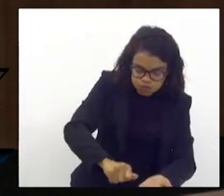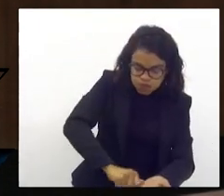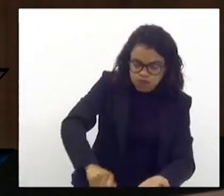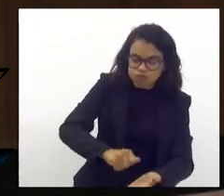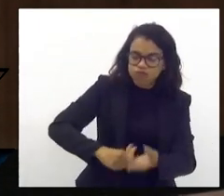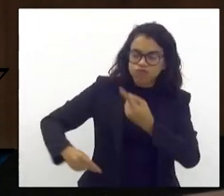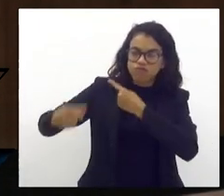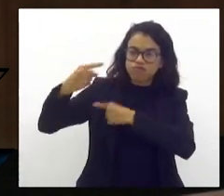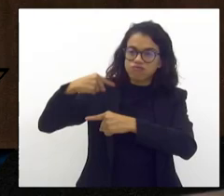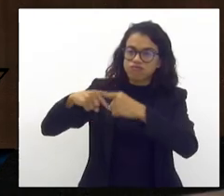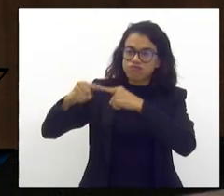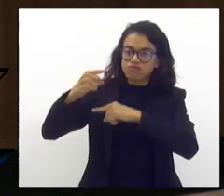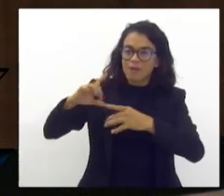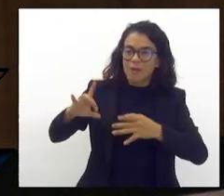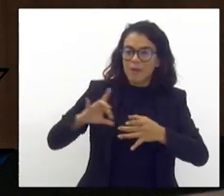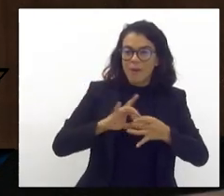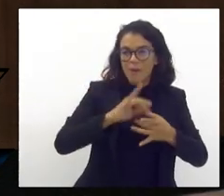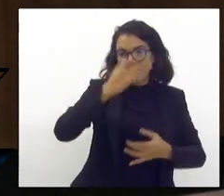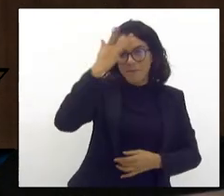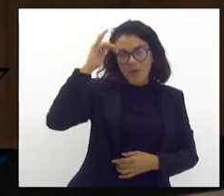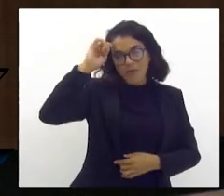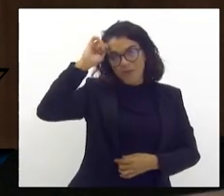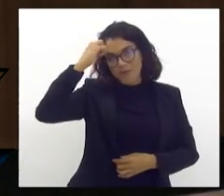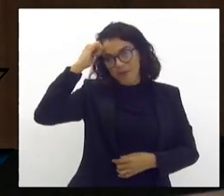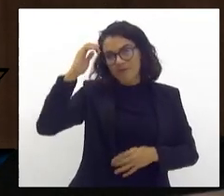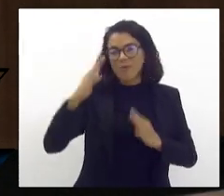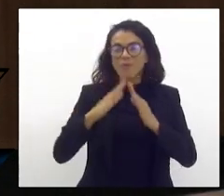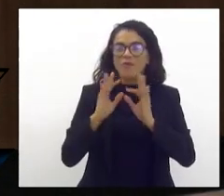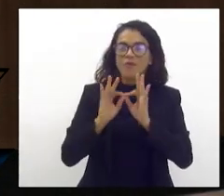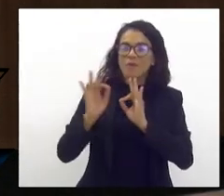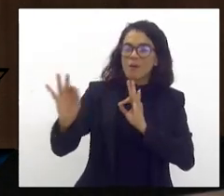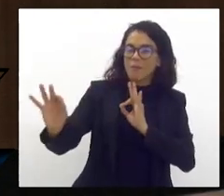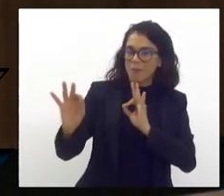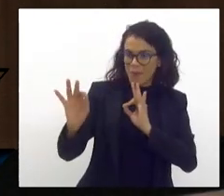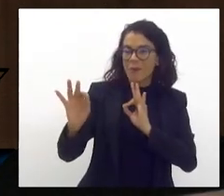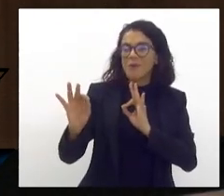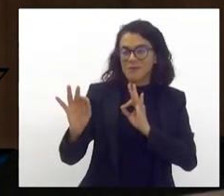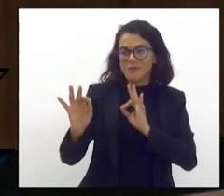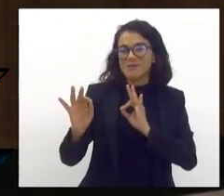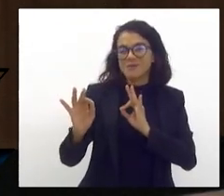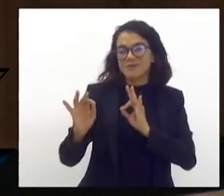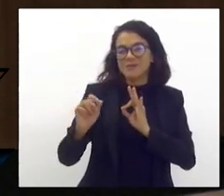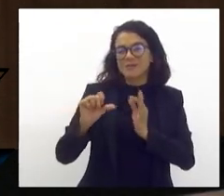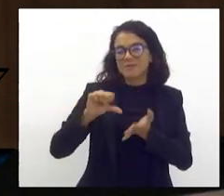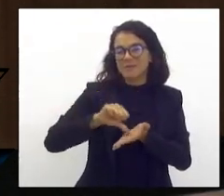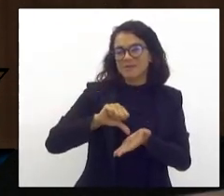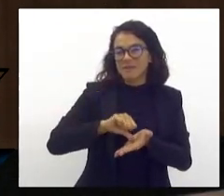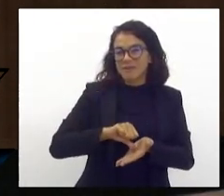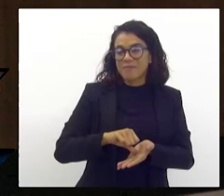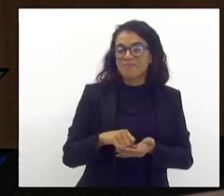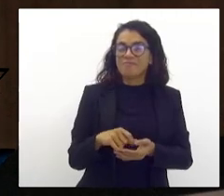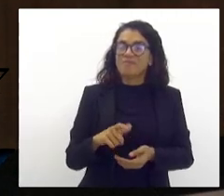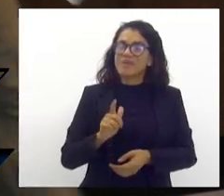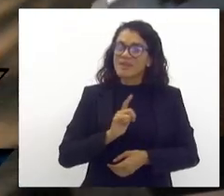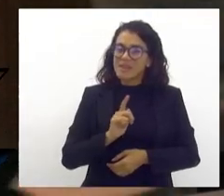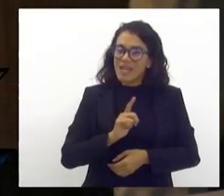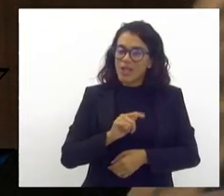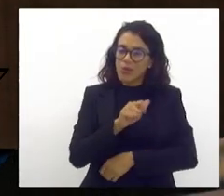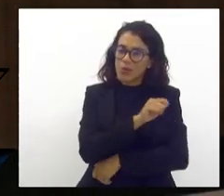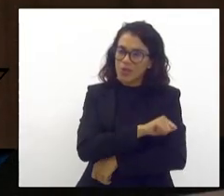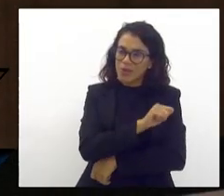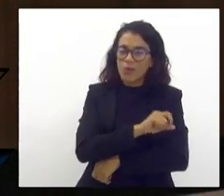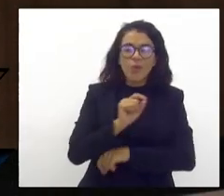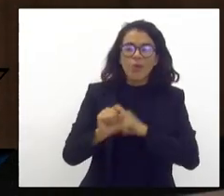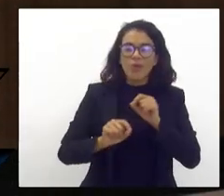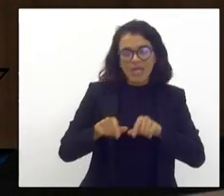ancestrais vinculados ao povo preto, ao povo da periferia. Então, isso é muito importante. A gente tem aqui no Estado do Rio de Janeiro